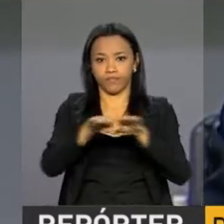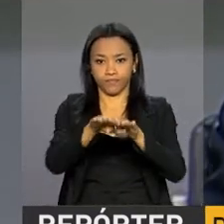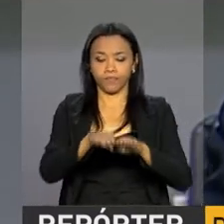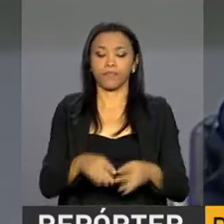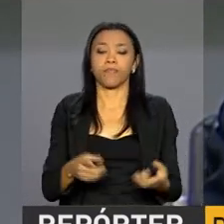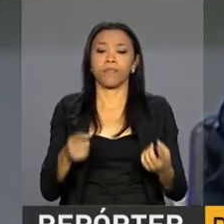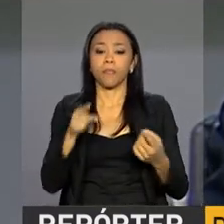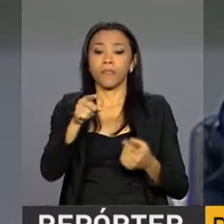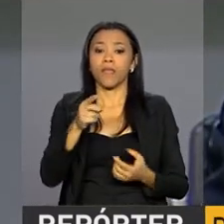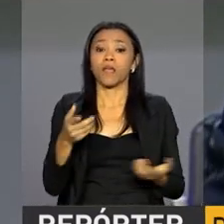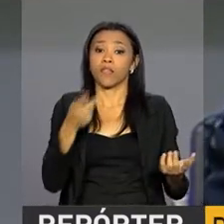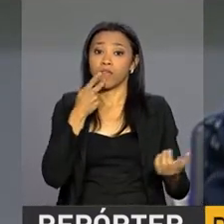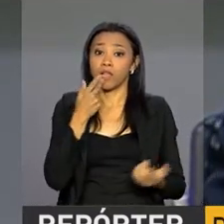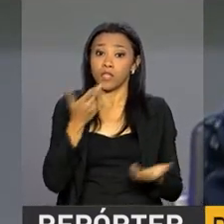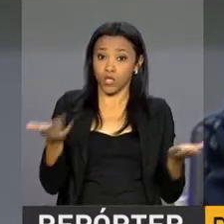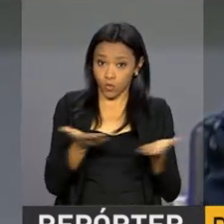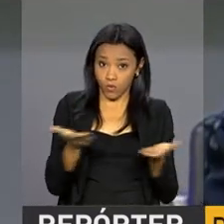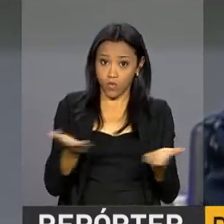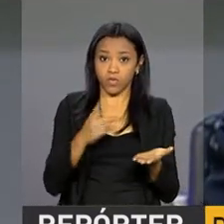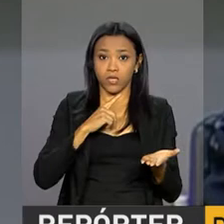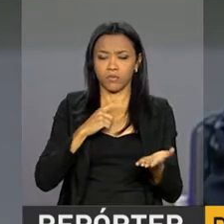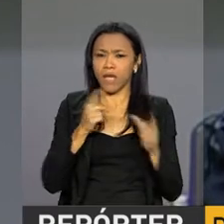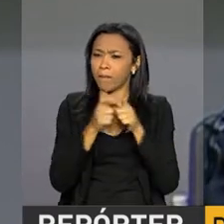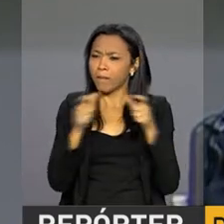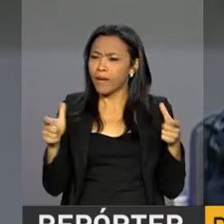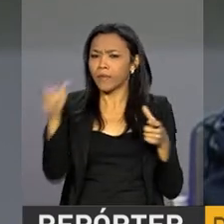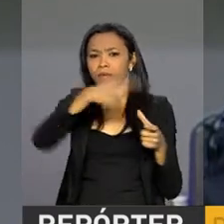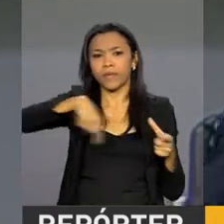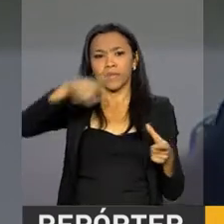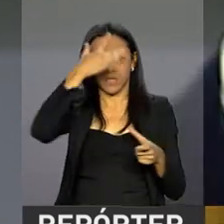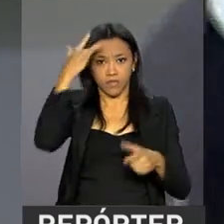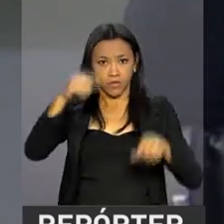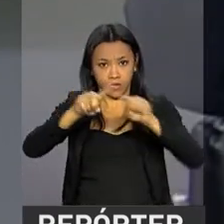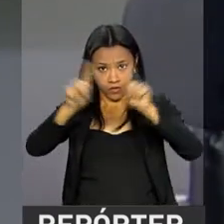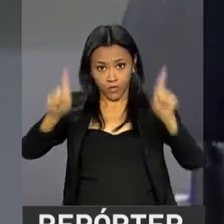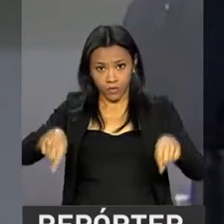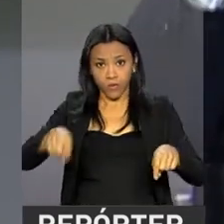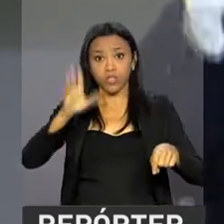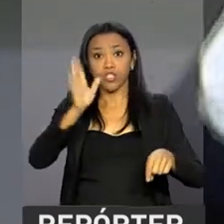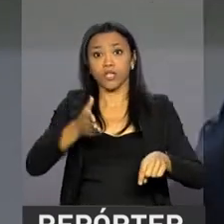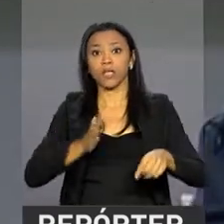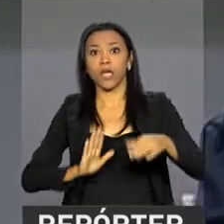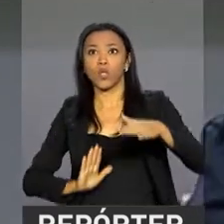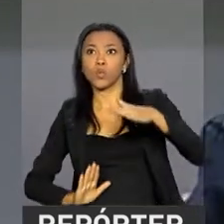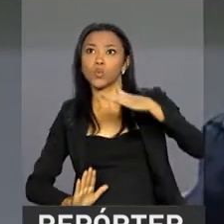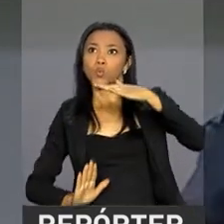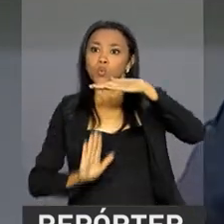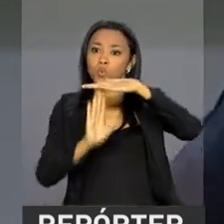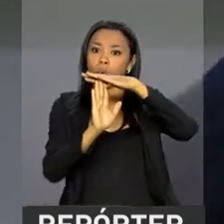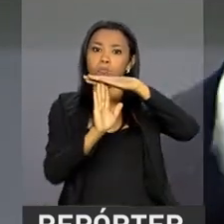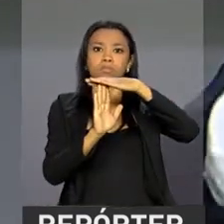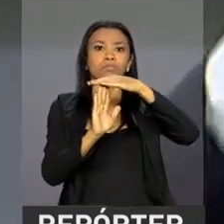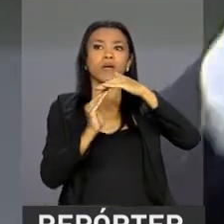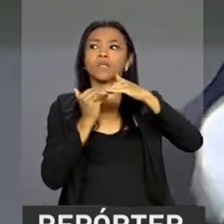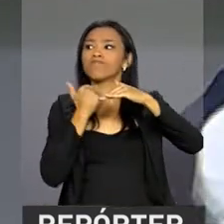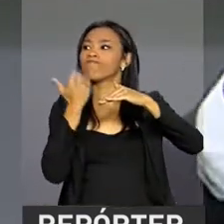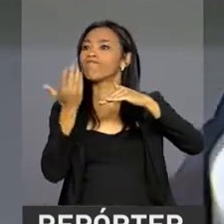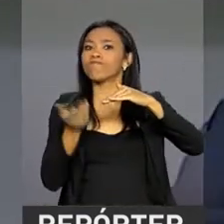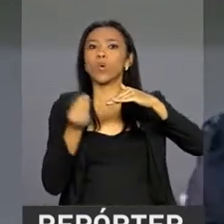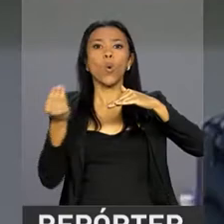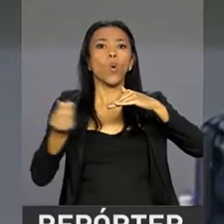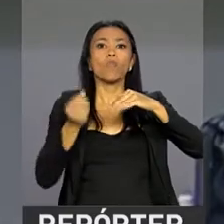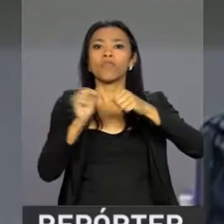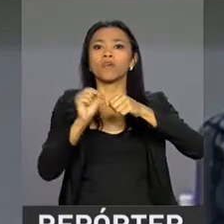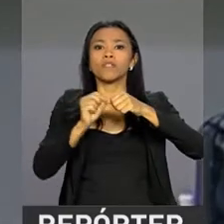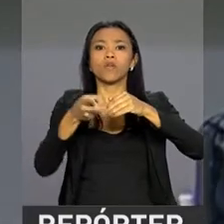que a imensa maioria dos servidores já está no topo das carreiras e, portanto, ele não tem